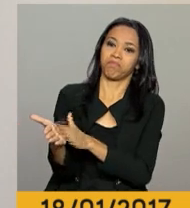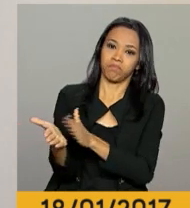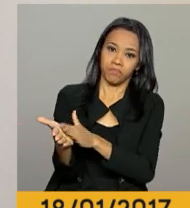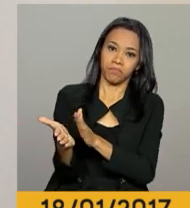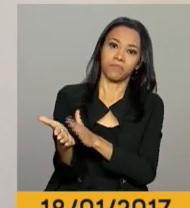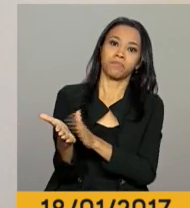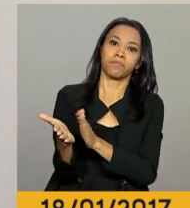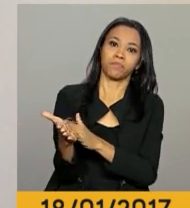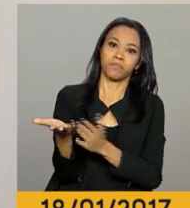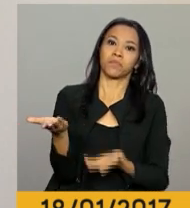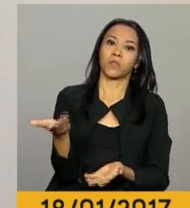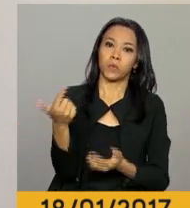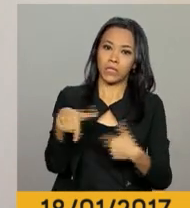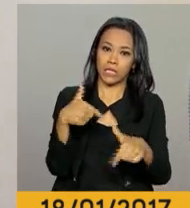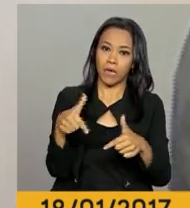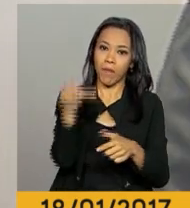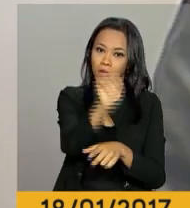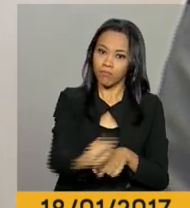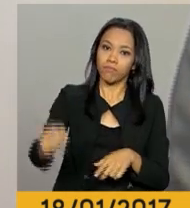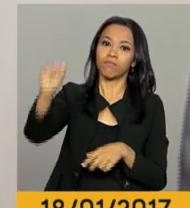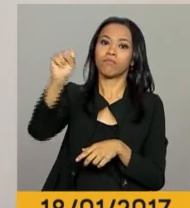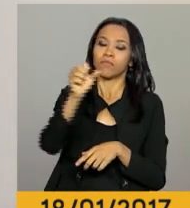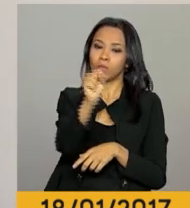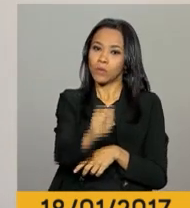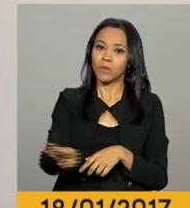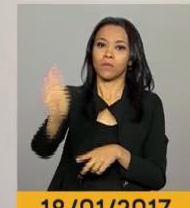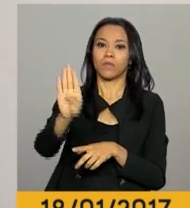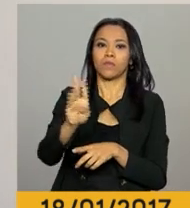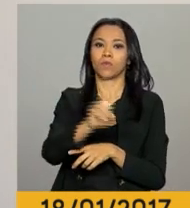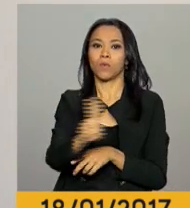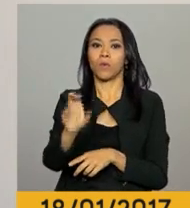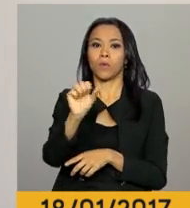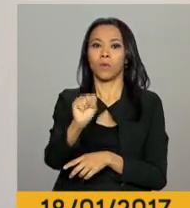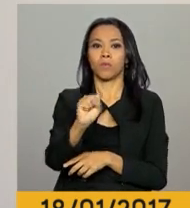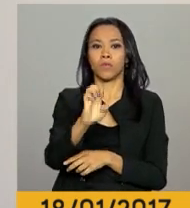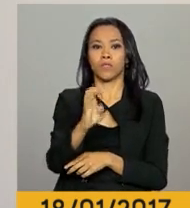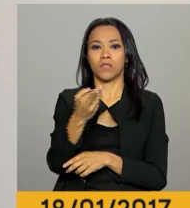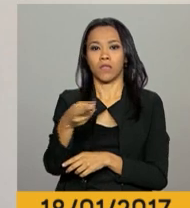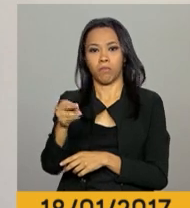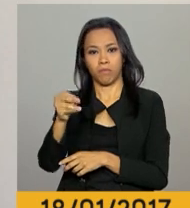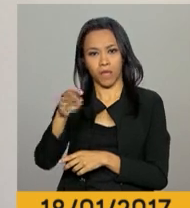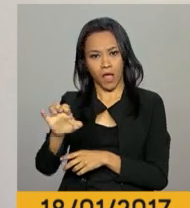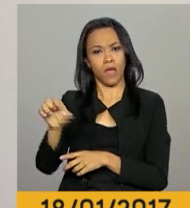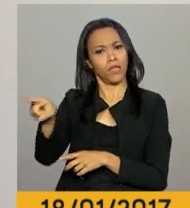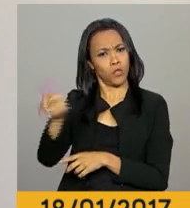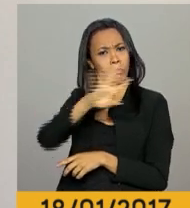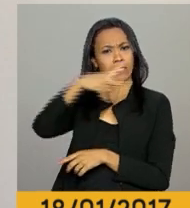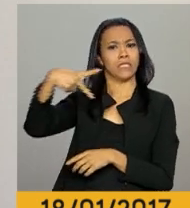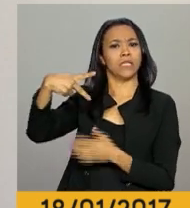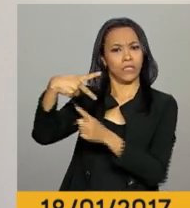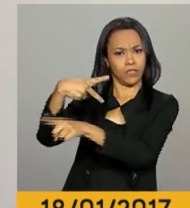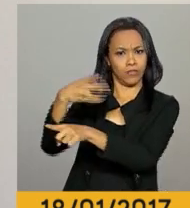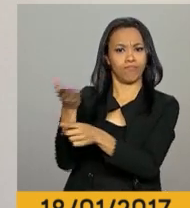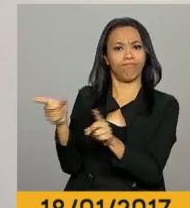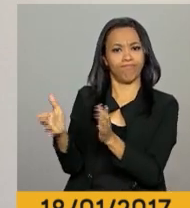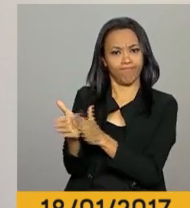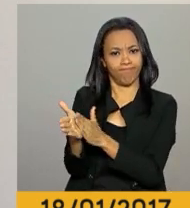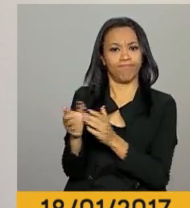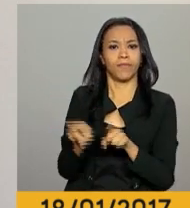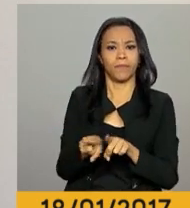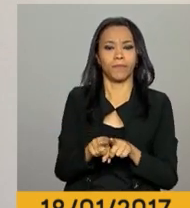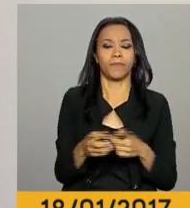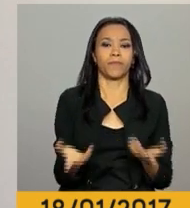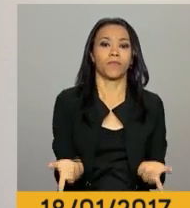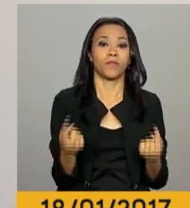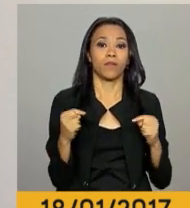atuação do sebrai e no particular do nosso Presidente afif Domingos eh